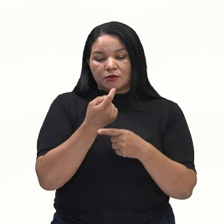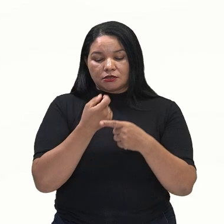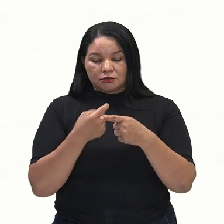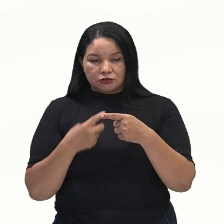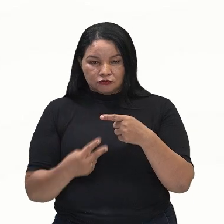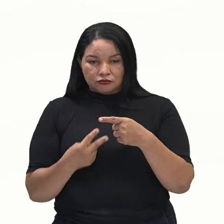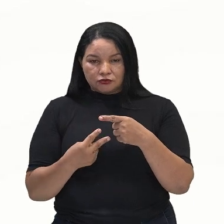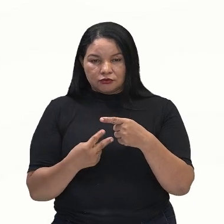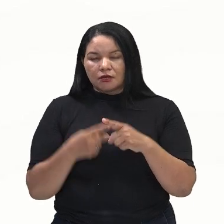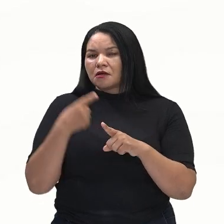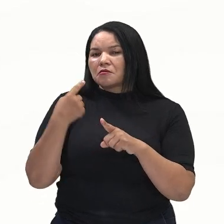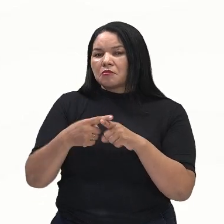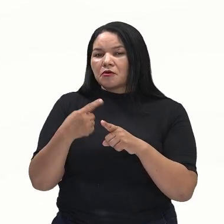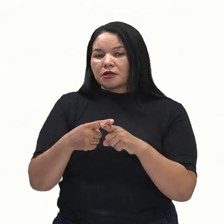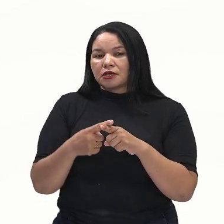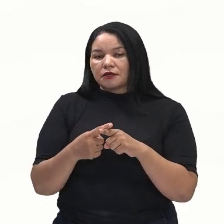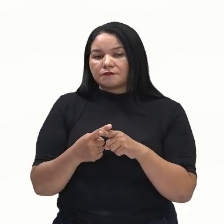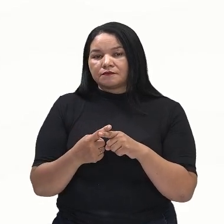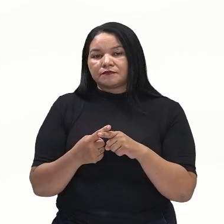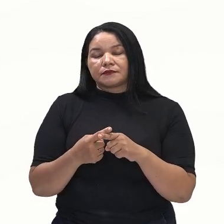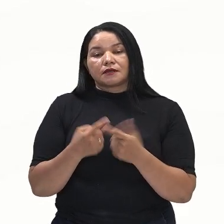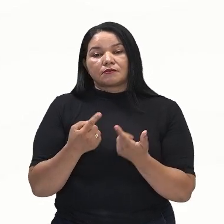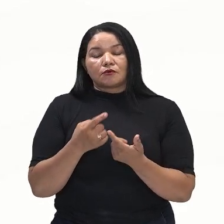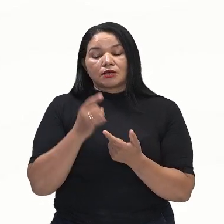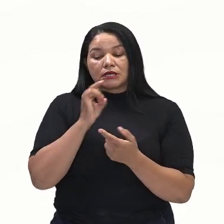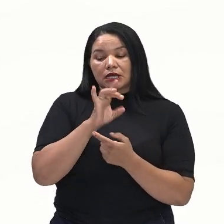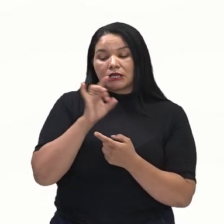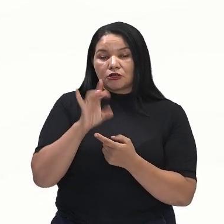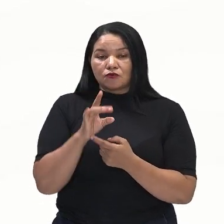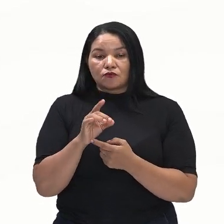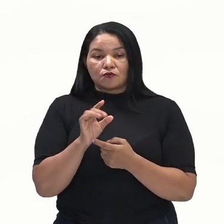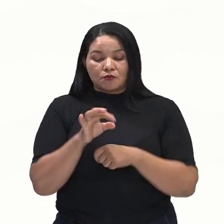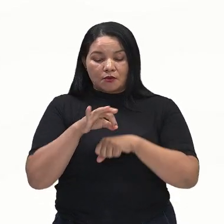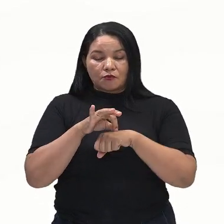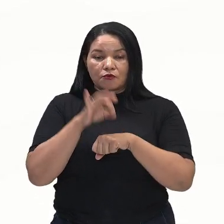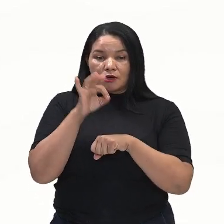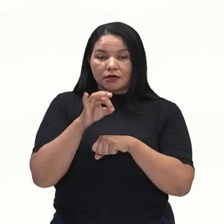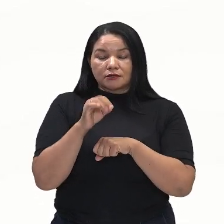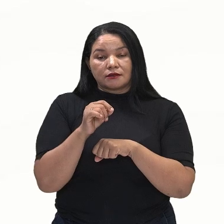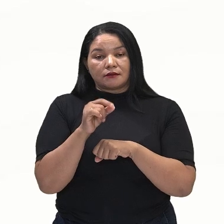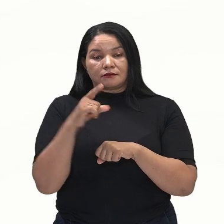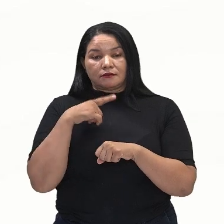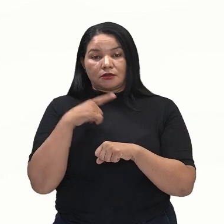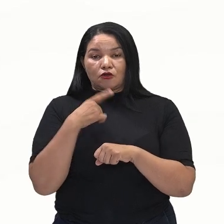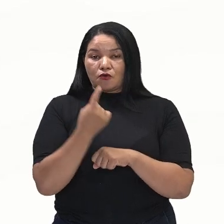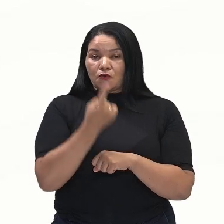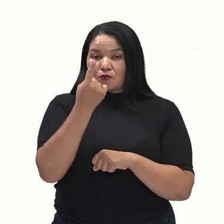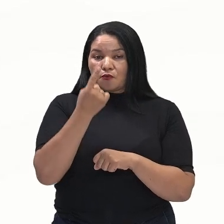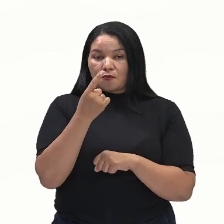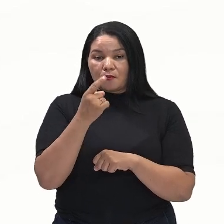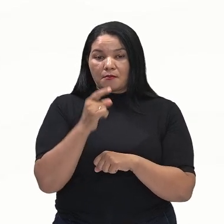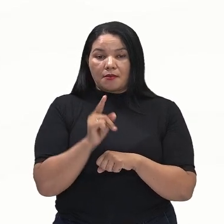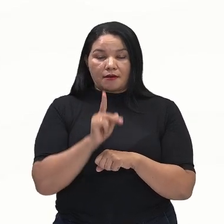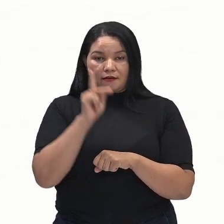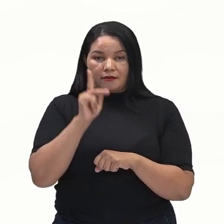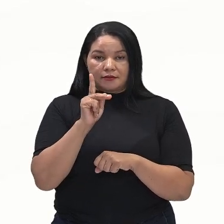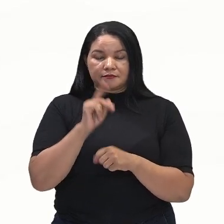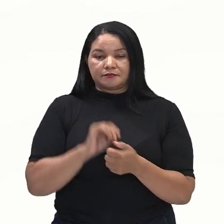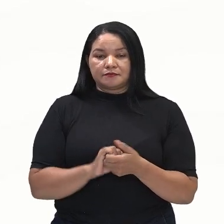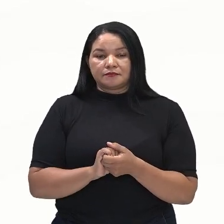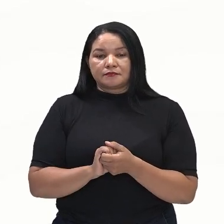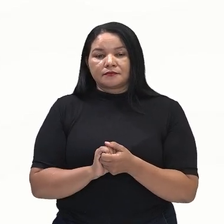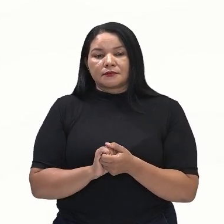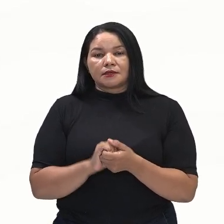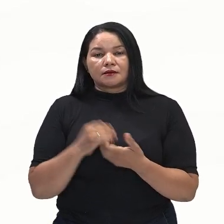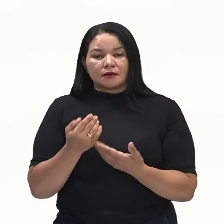1 em 2? Porque cada moeda só existe nela uma cara. E 2 porque o espaço amostral